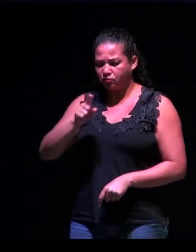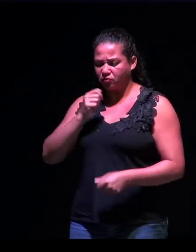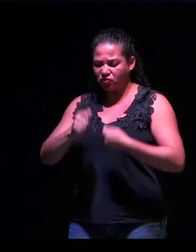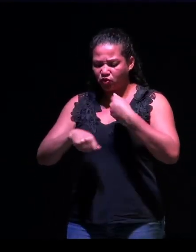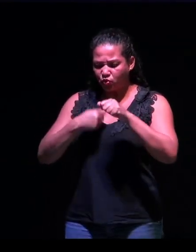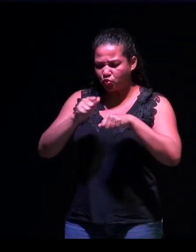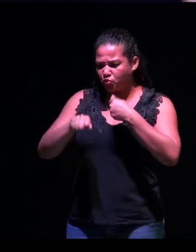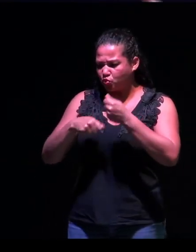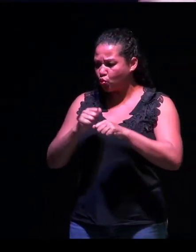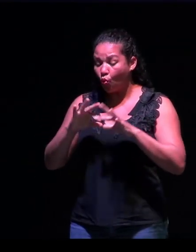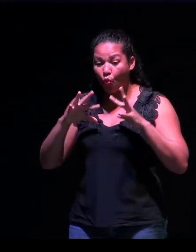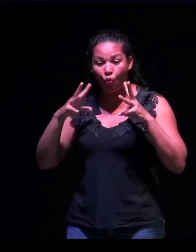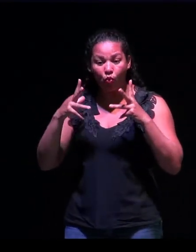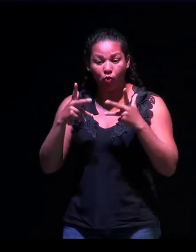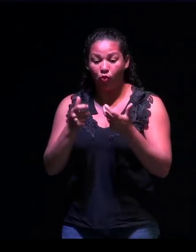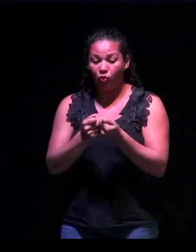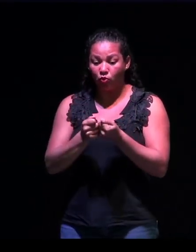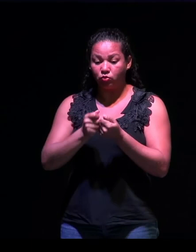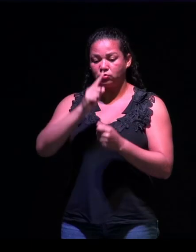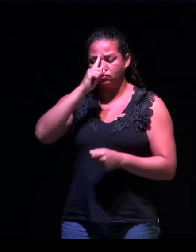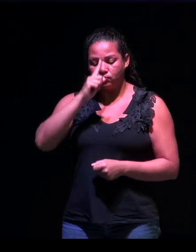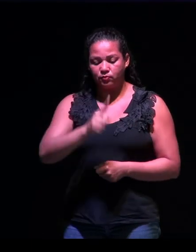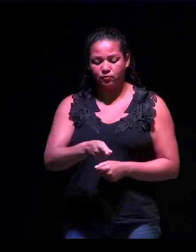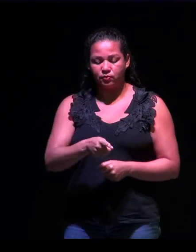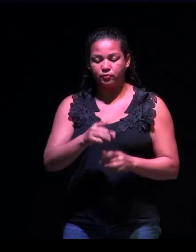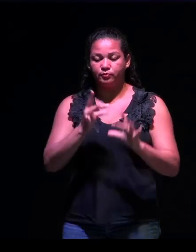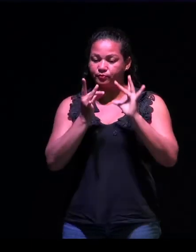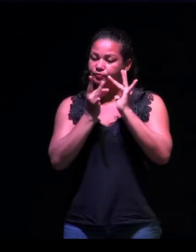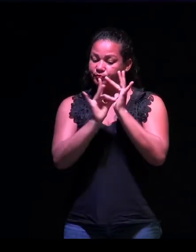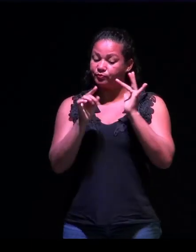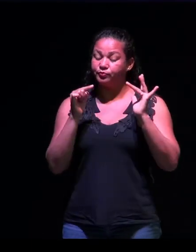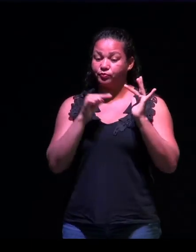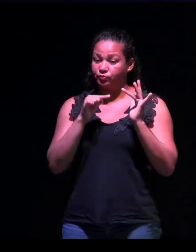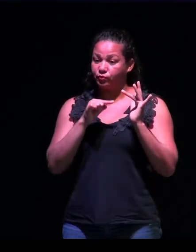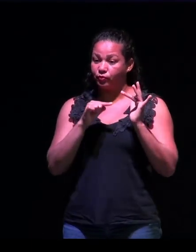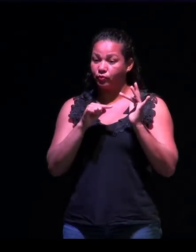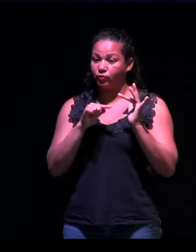controle, controle econômico, controle da vida das pessoas.